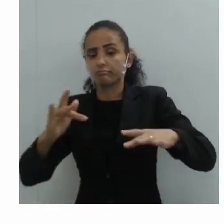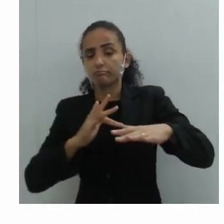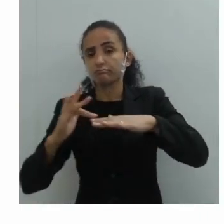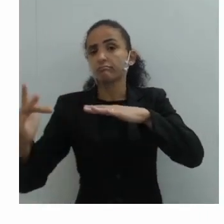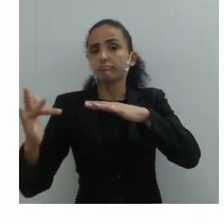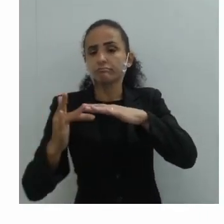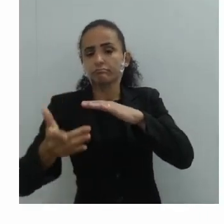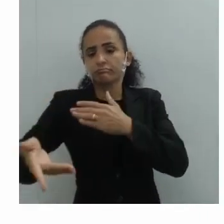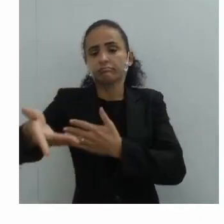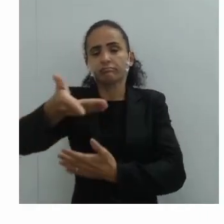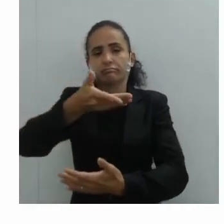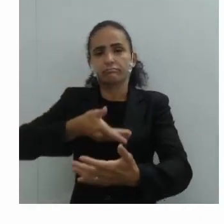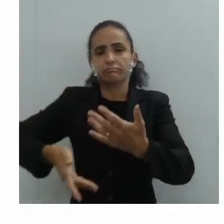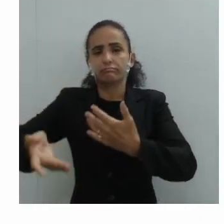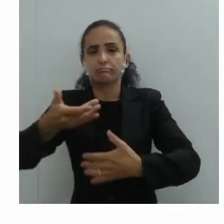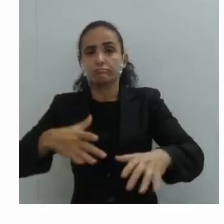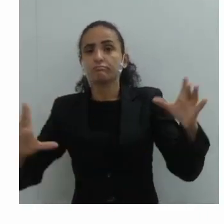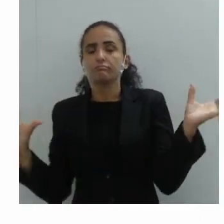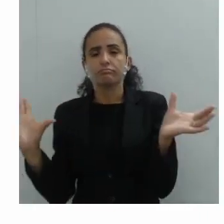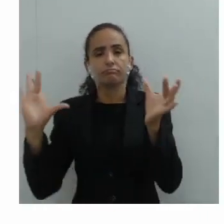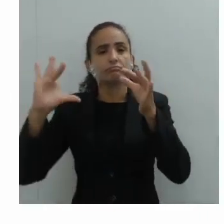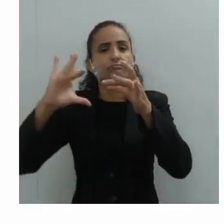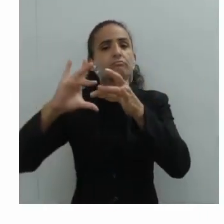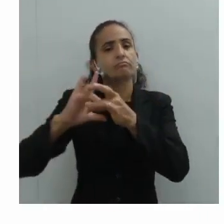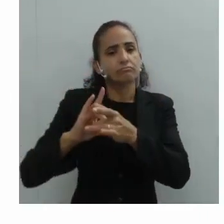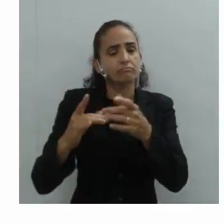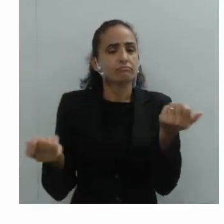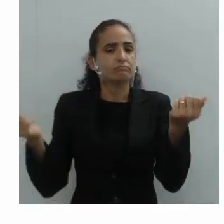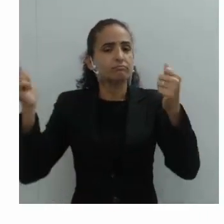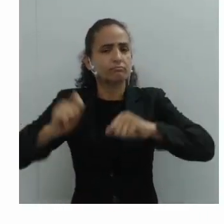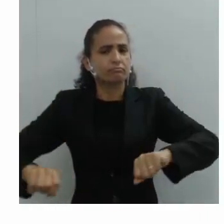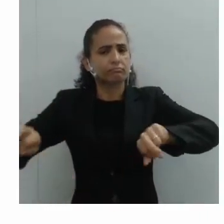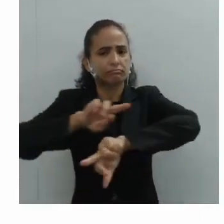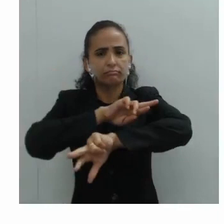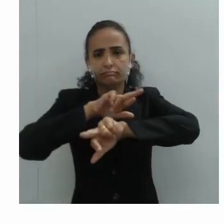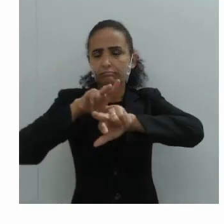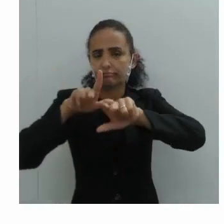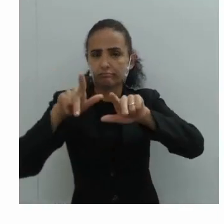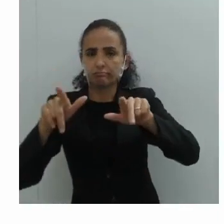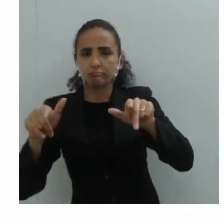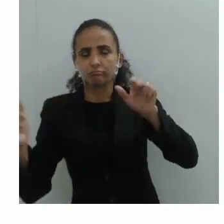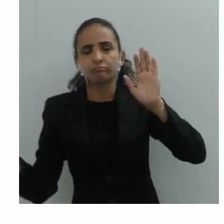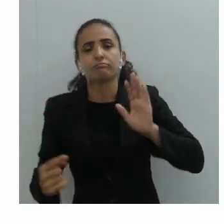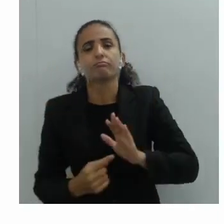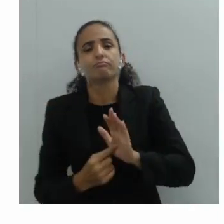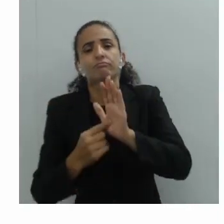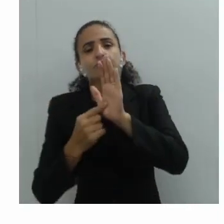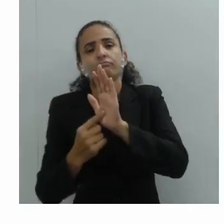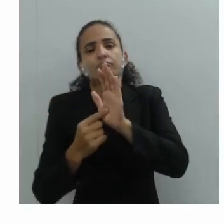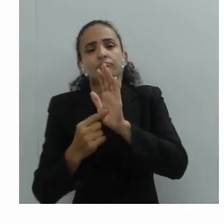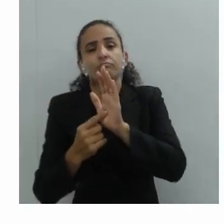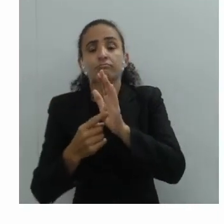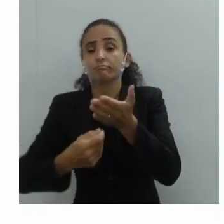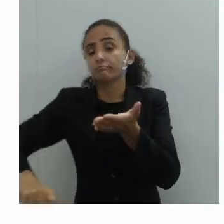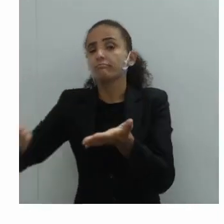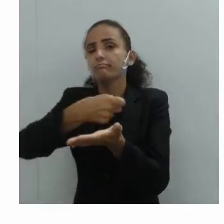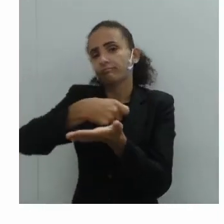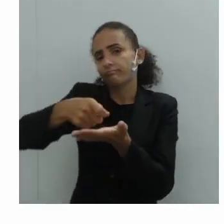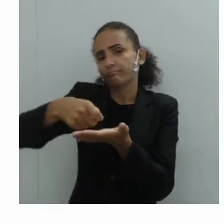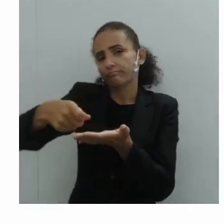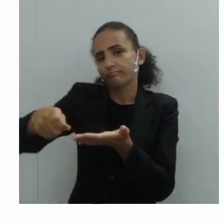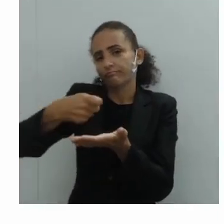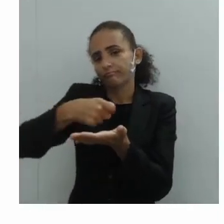que alargam as possibilidades das mais variadas manifestações, como a escrita,